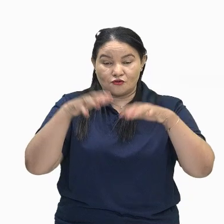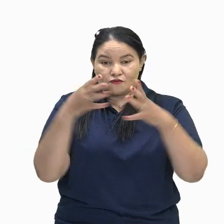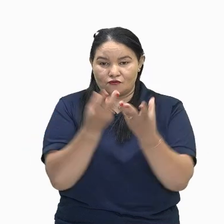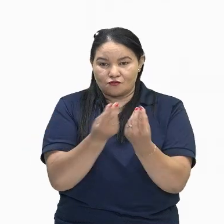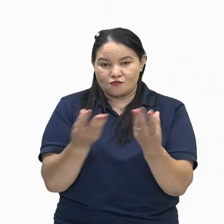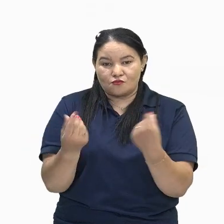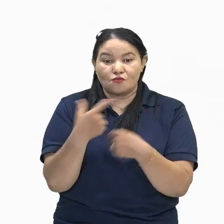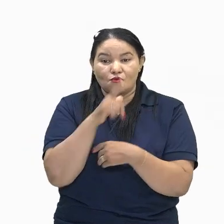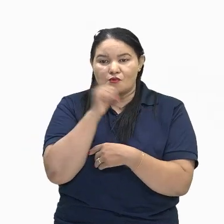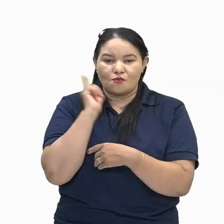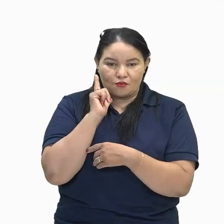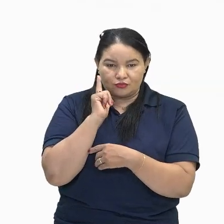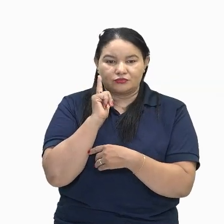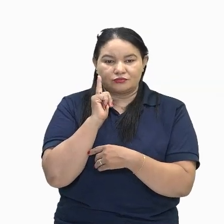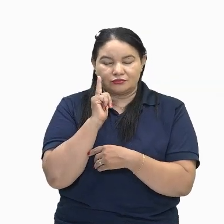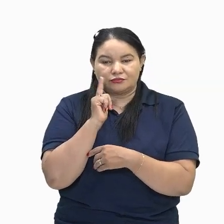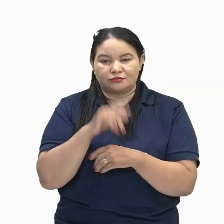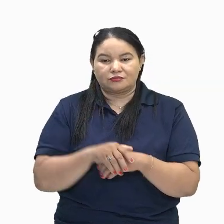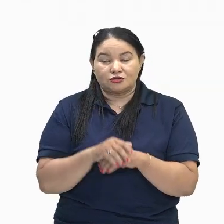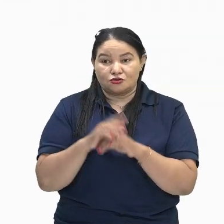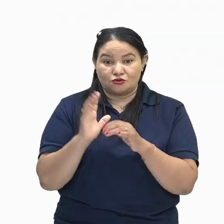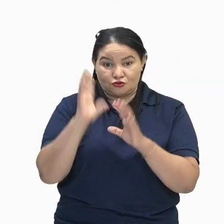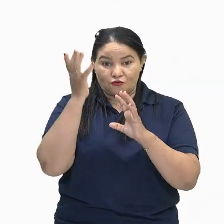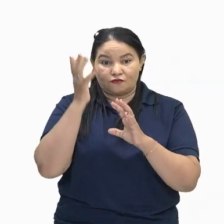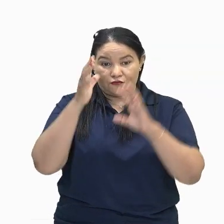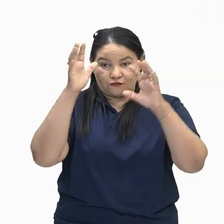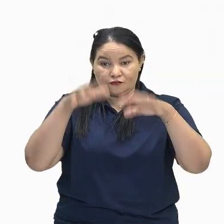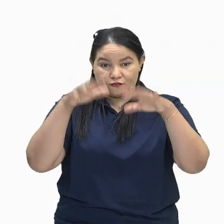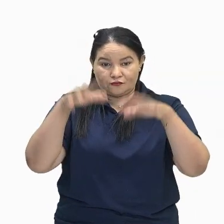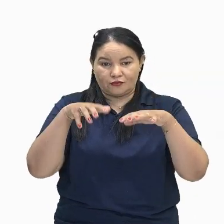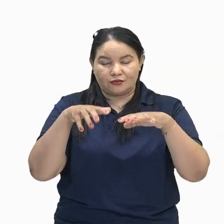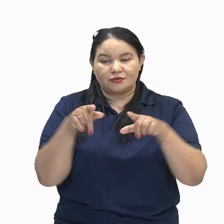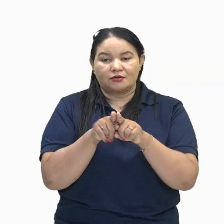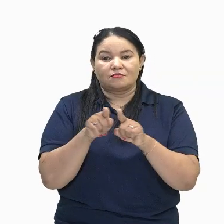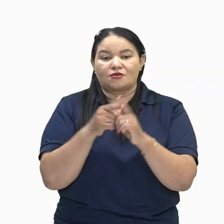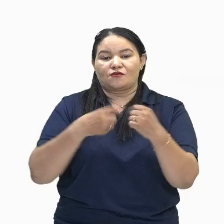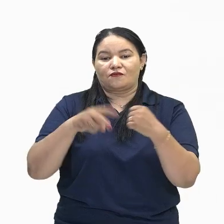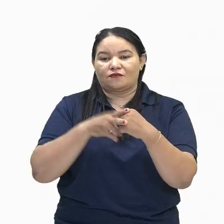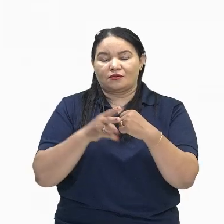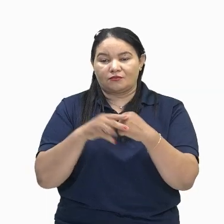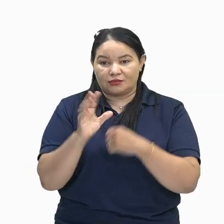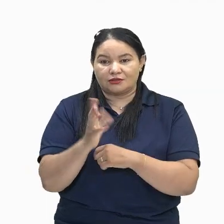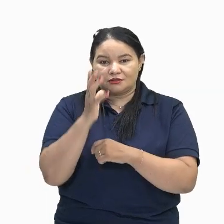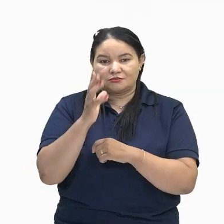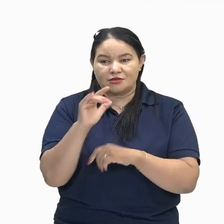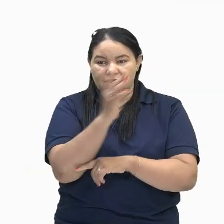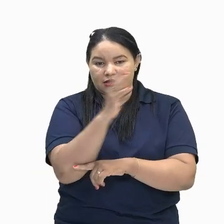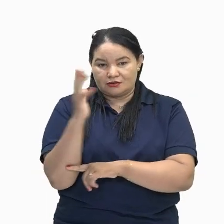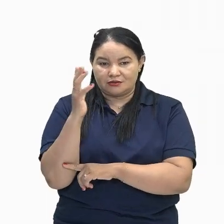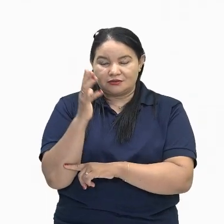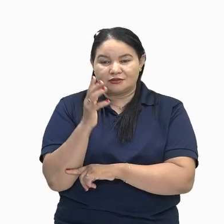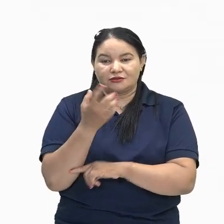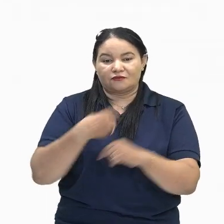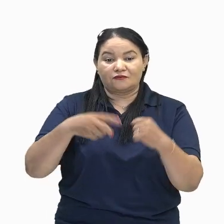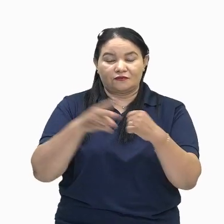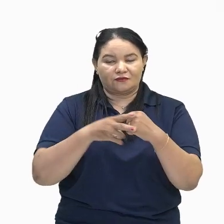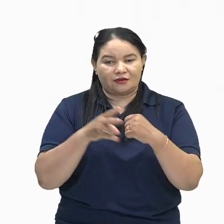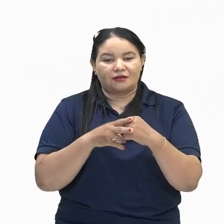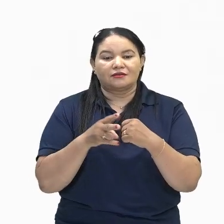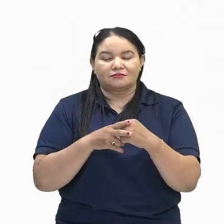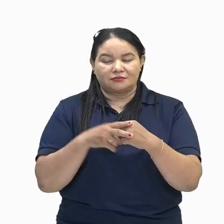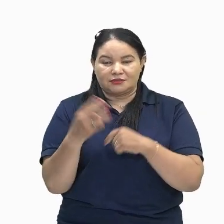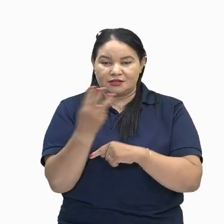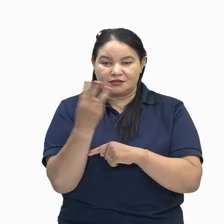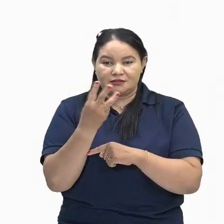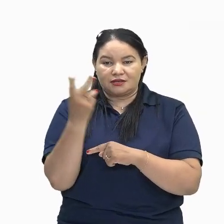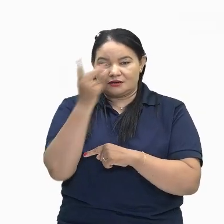verbo chover. Tempo climático, verbo impessoal, é um fenômeno da natureza, chover, certo? Verbo impessoal, terceira pessoa